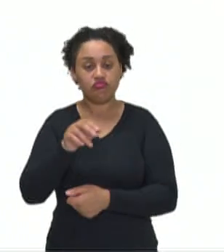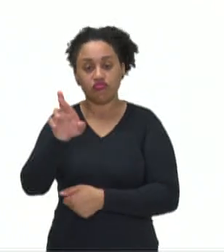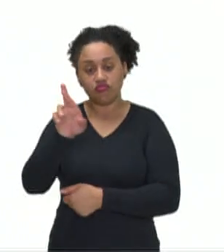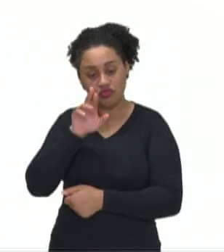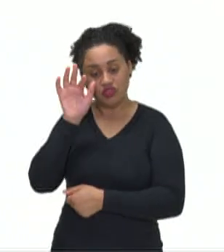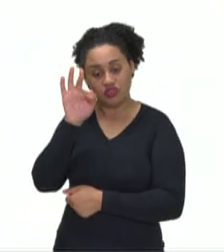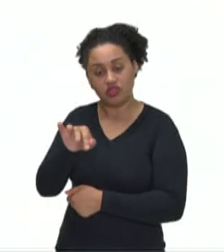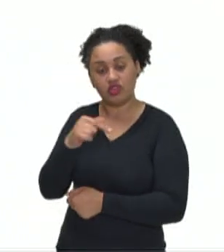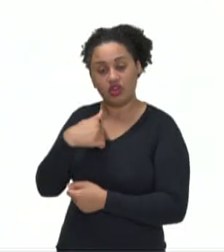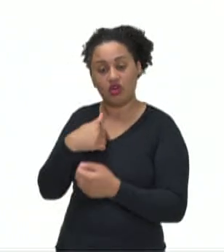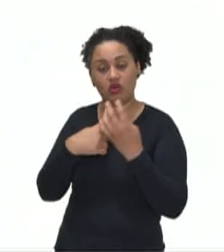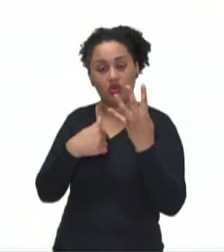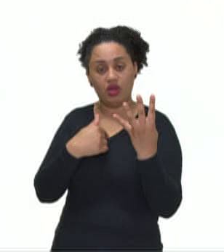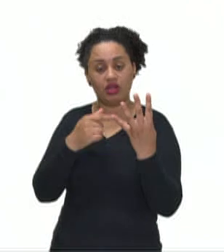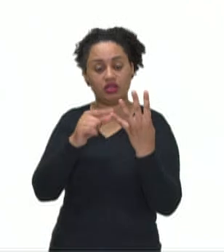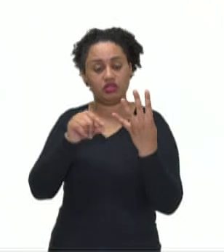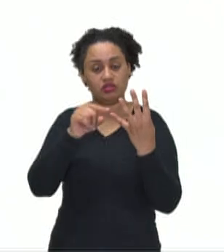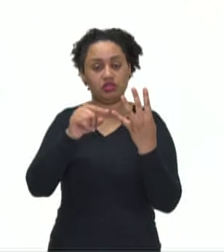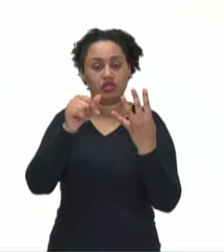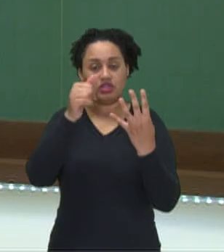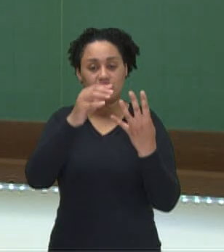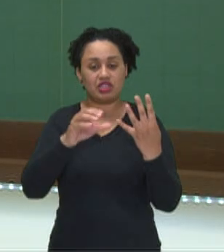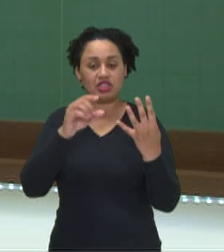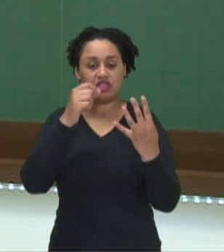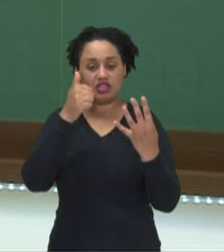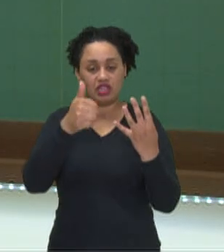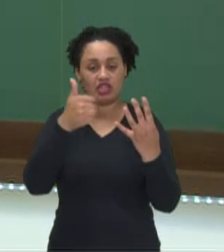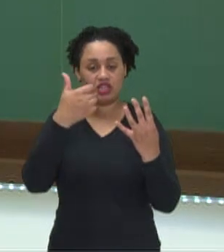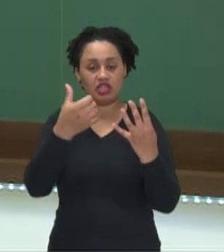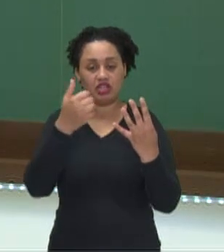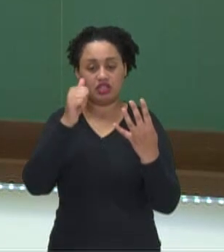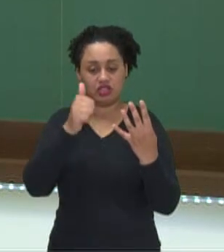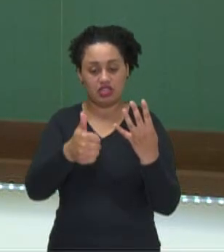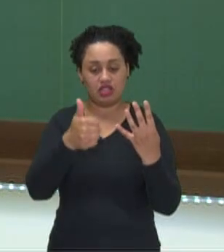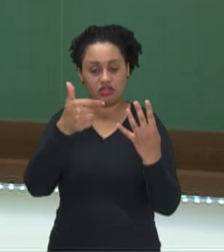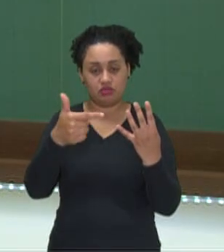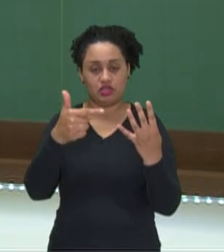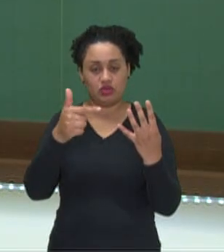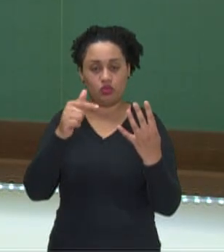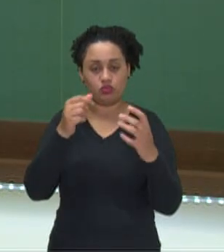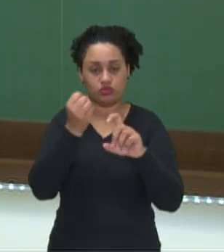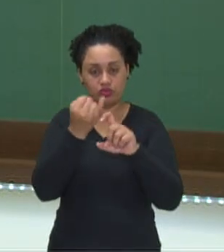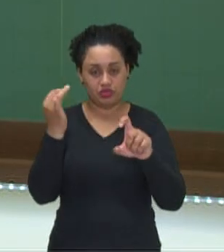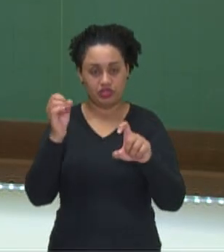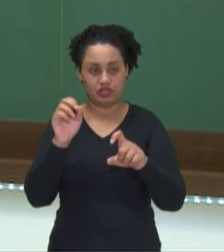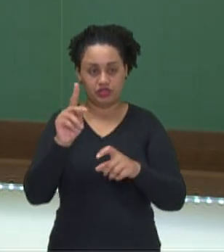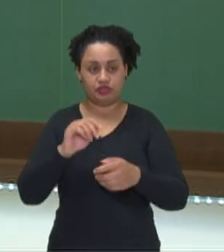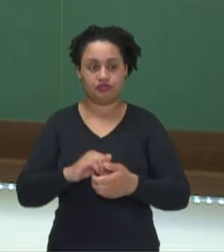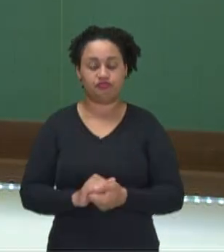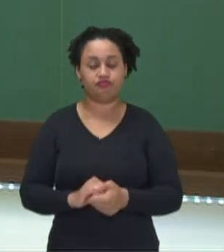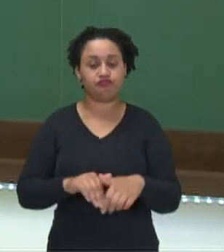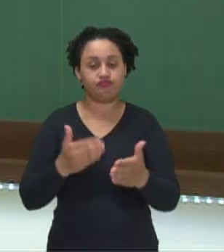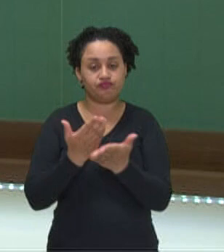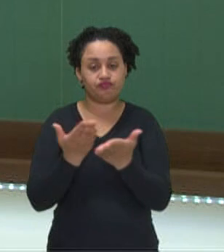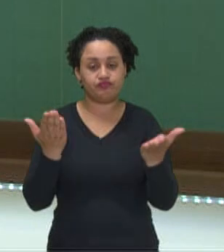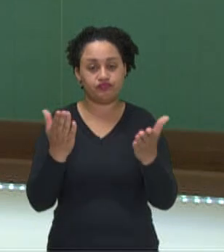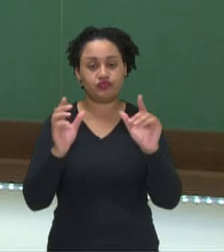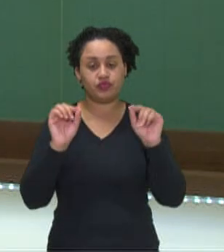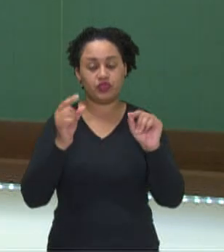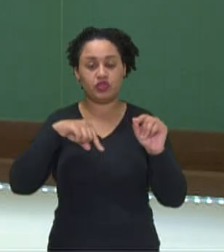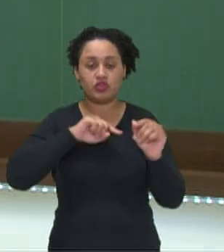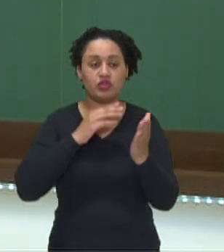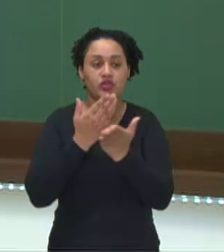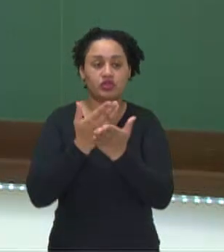ficará 4 elevado a 12ª potência, ok? Na aula de hoje,